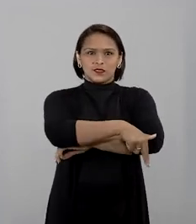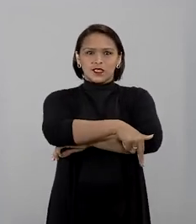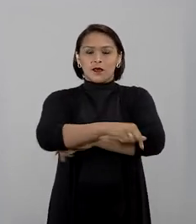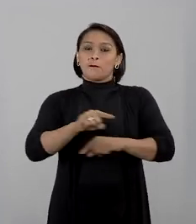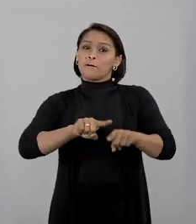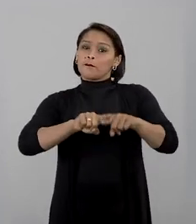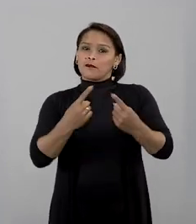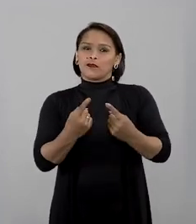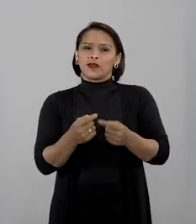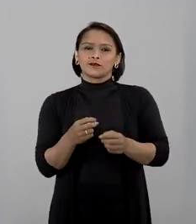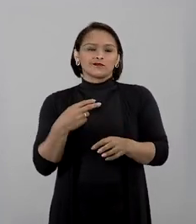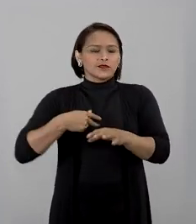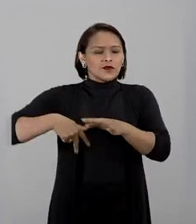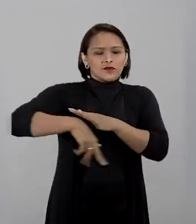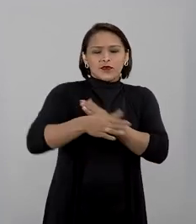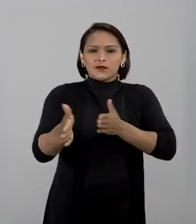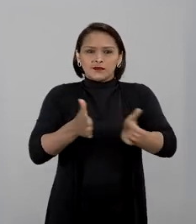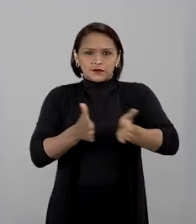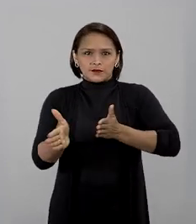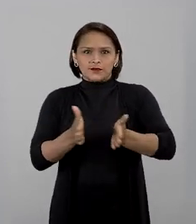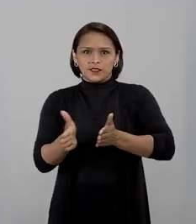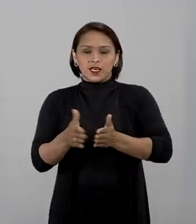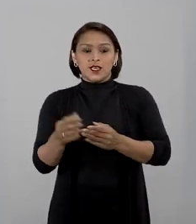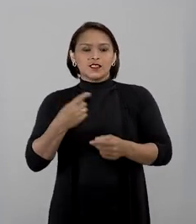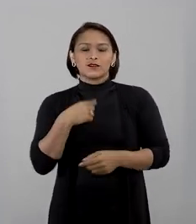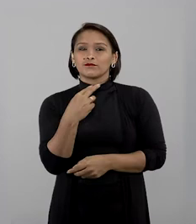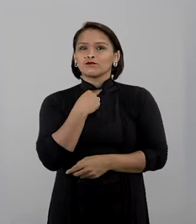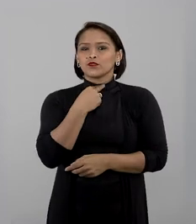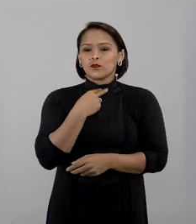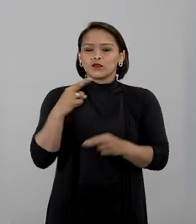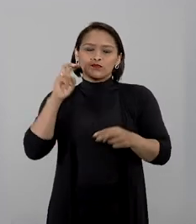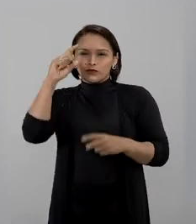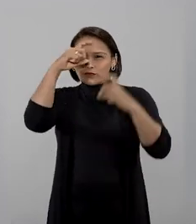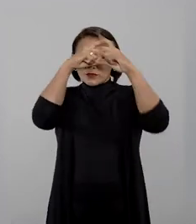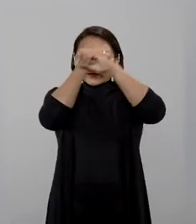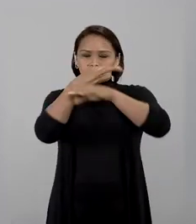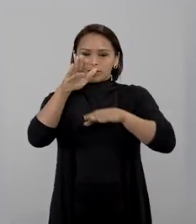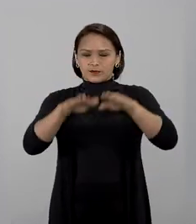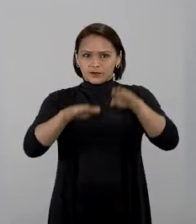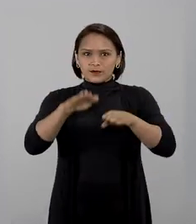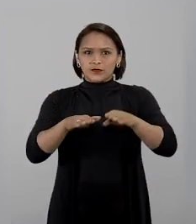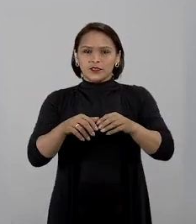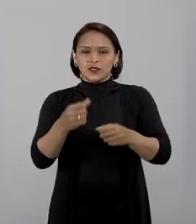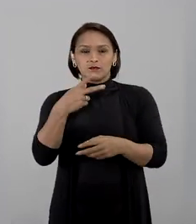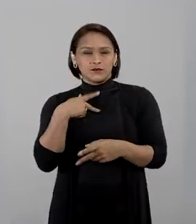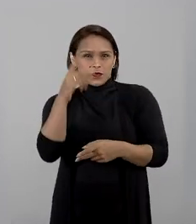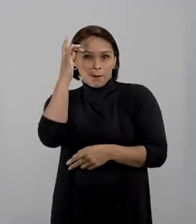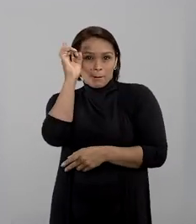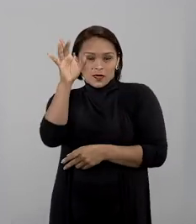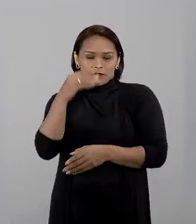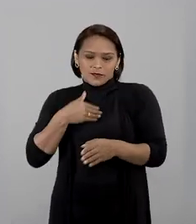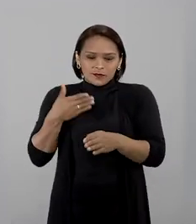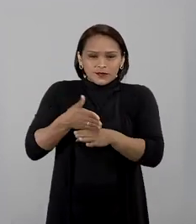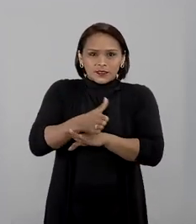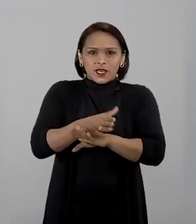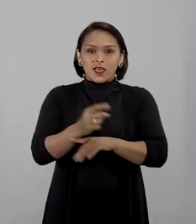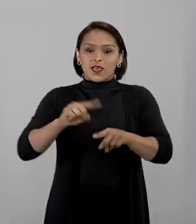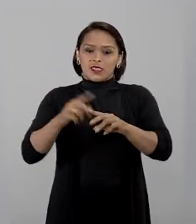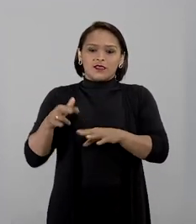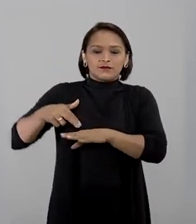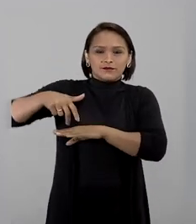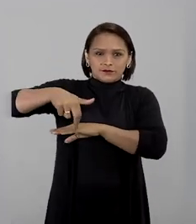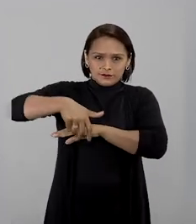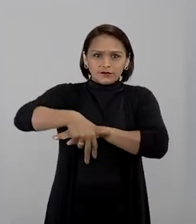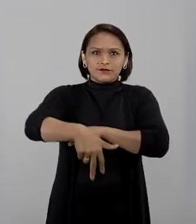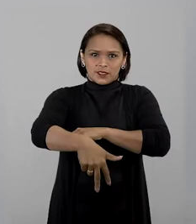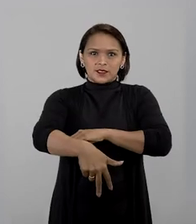pedestres, porém não oferece acessibilidade. Se você não possui dificuldade de locomoção e prefere esse acesso, então